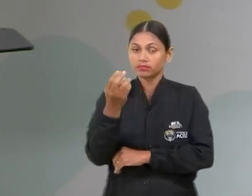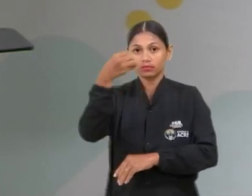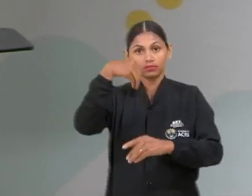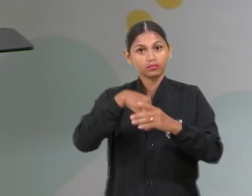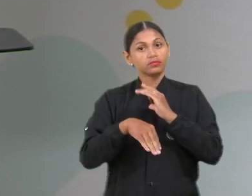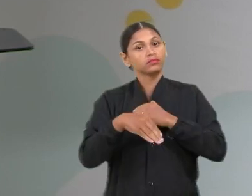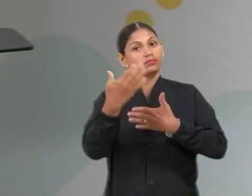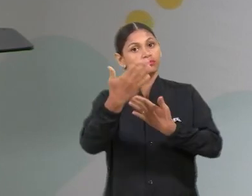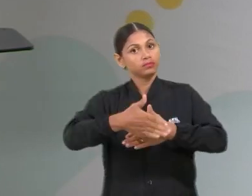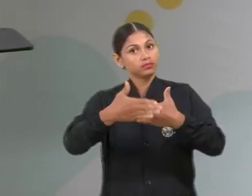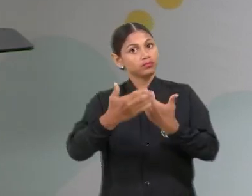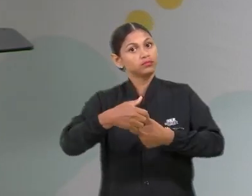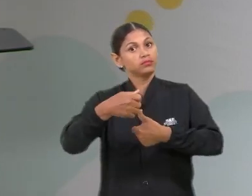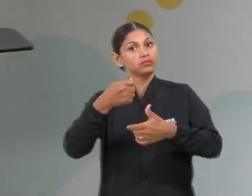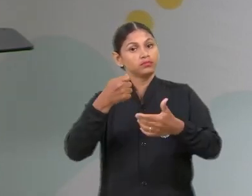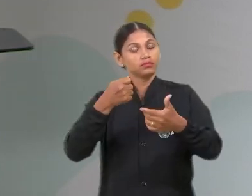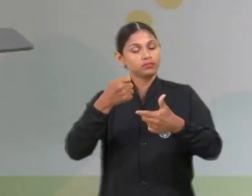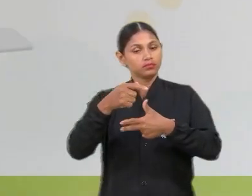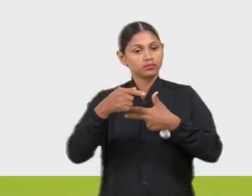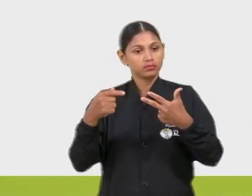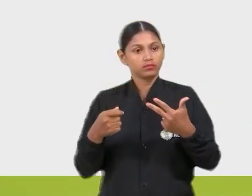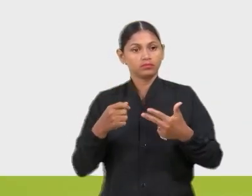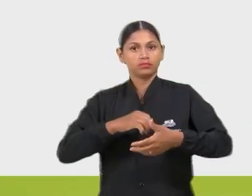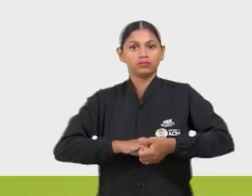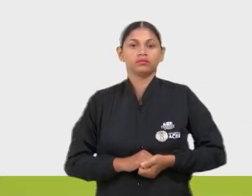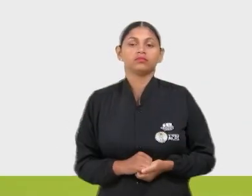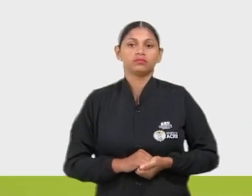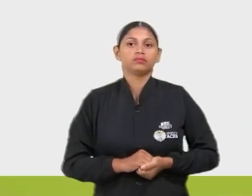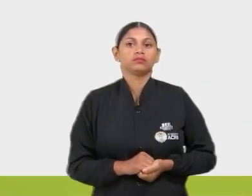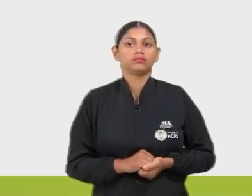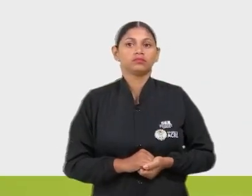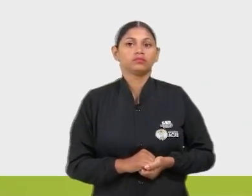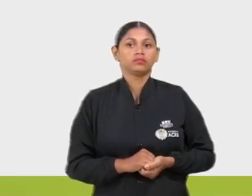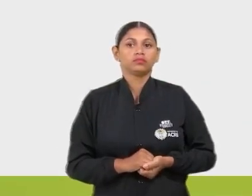da prova do Enem, tá bom? Vem comigo.